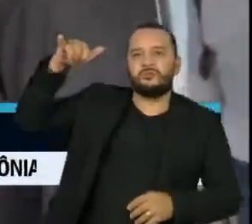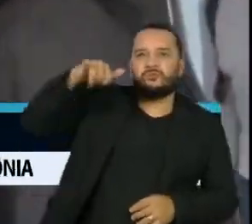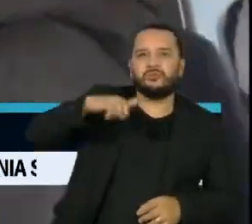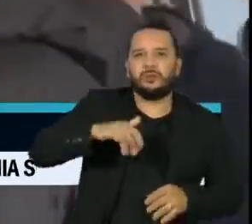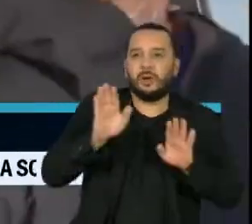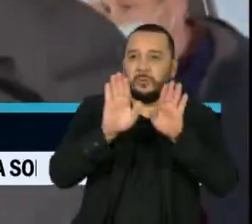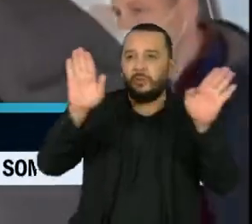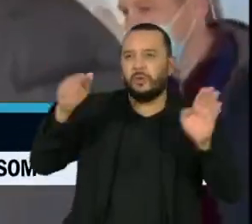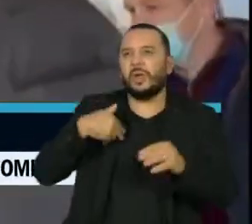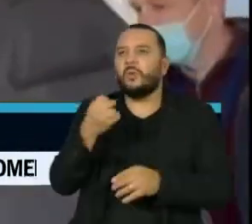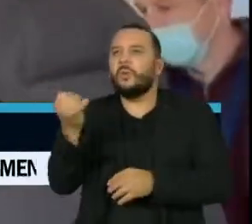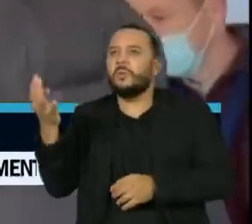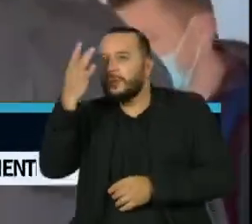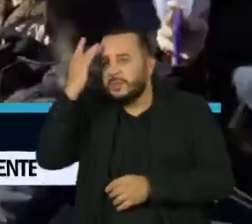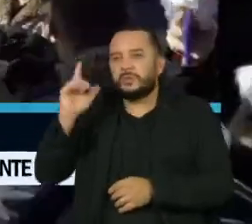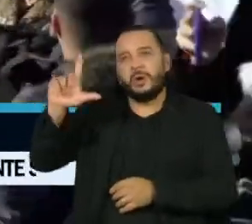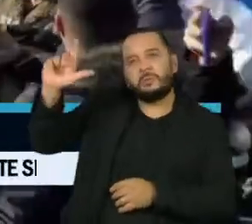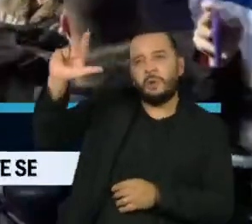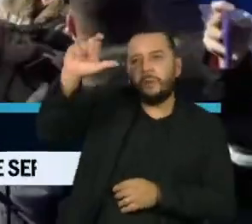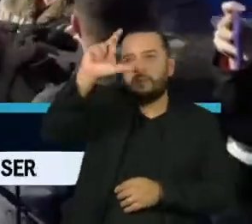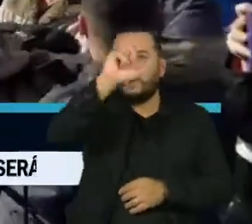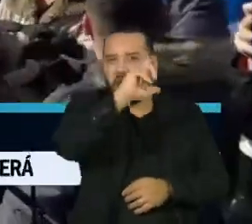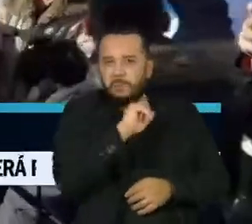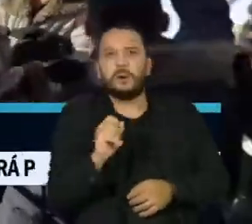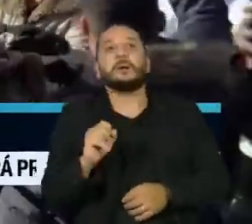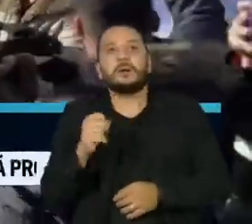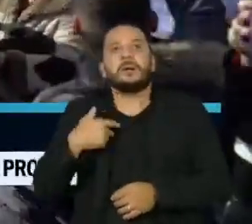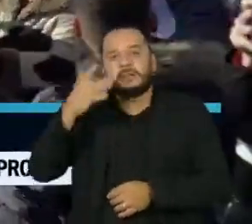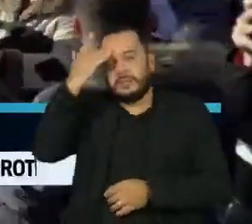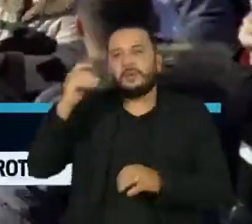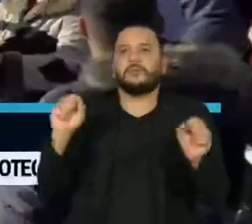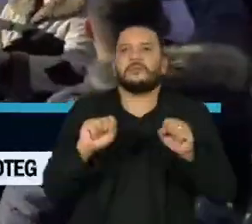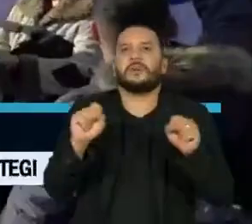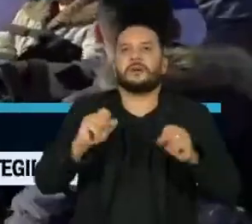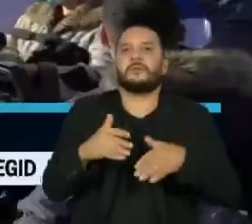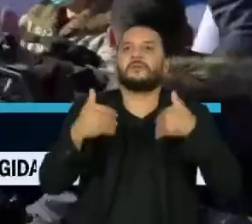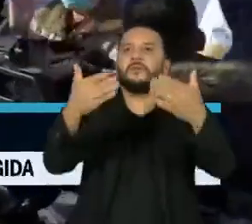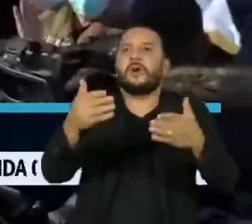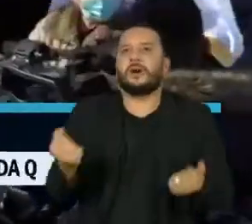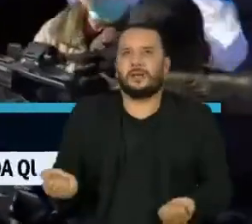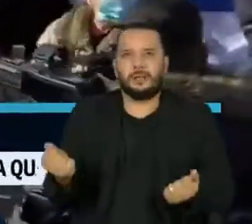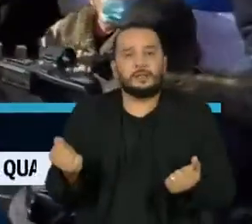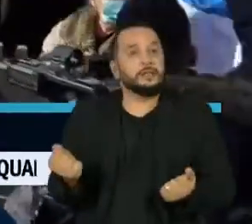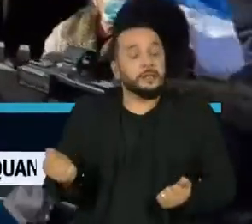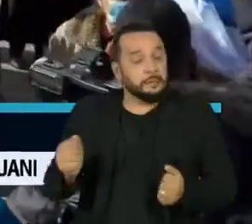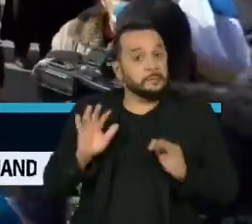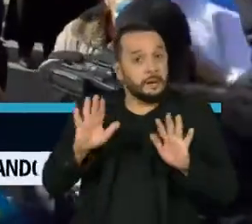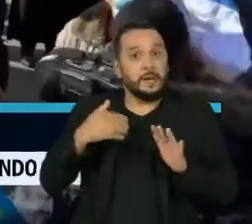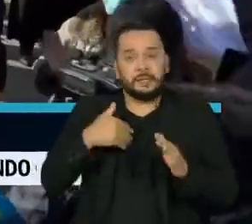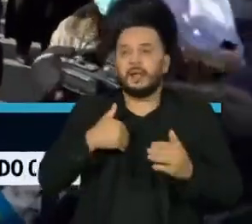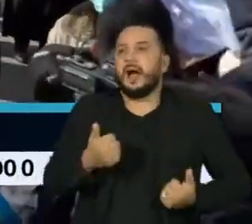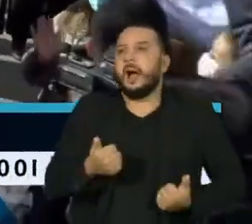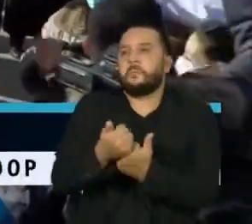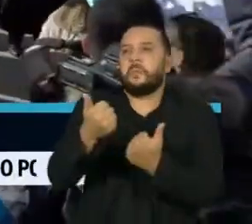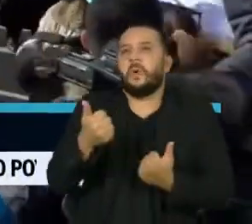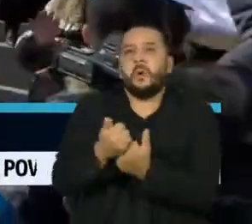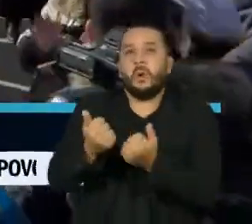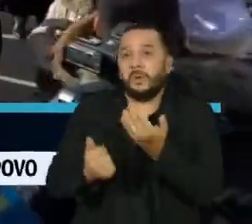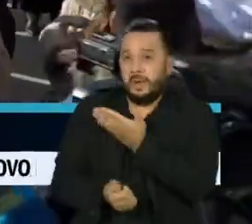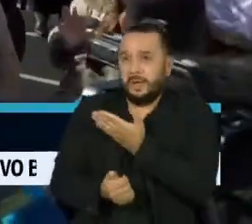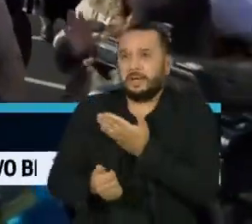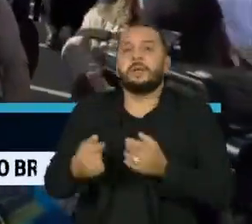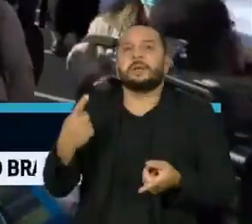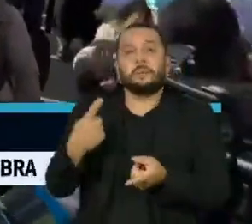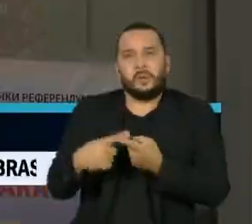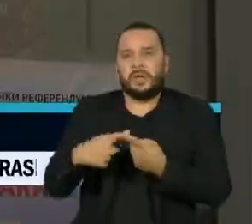foi interrompido por alguns pedidos de selfies. Os fãs se concentraram do lado de fora. Não foi o único apoio para Novak Djokovic depois